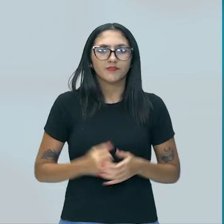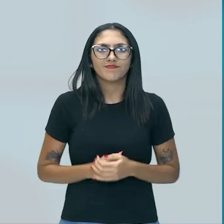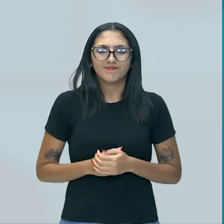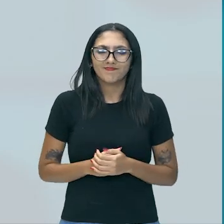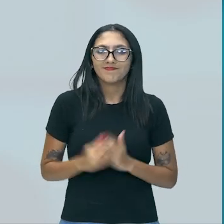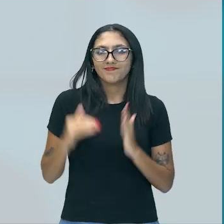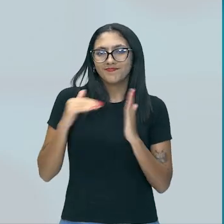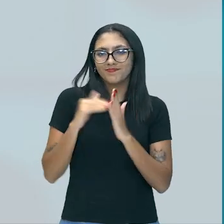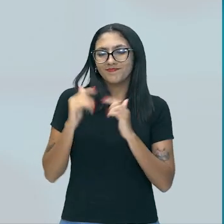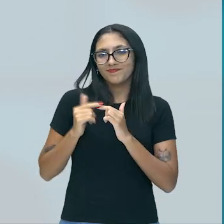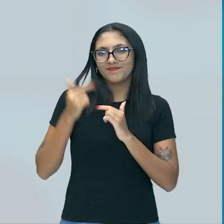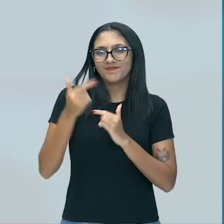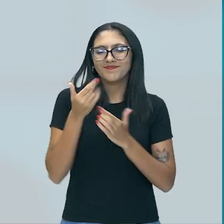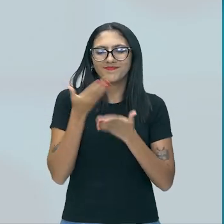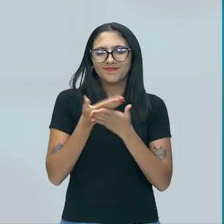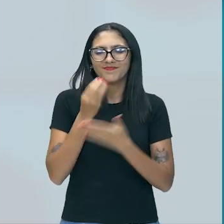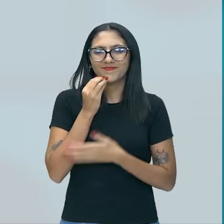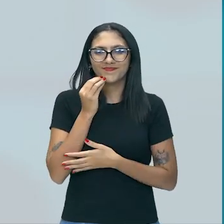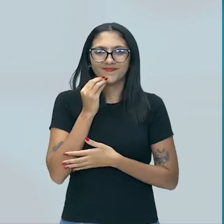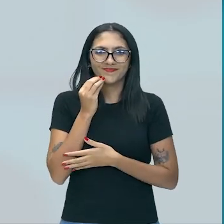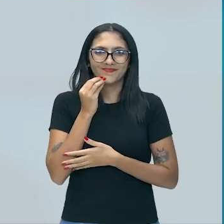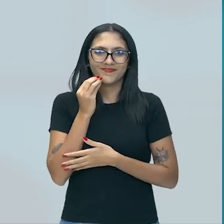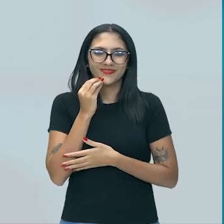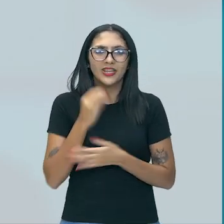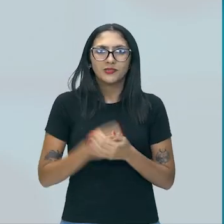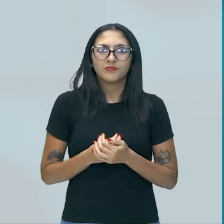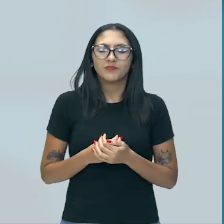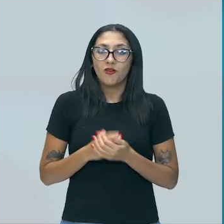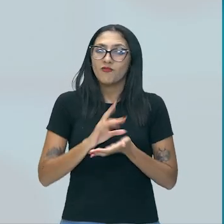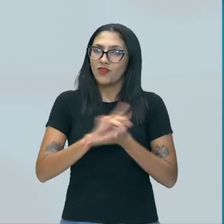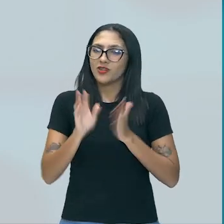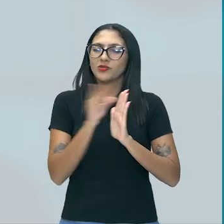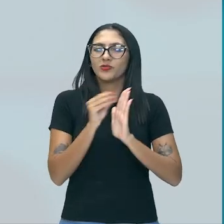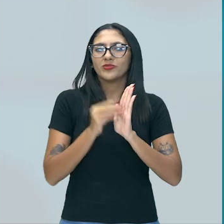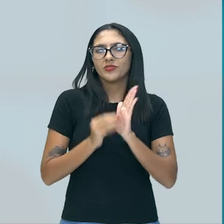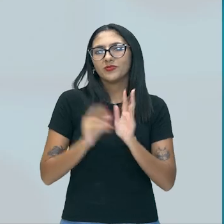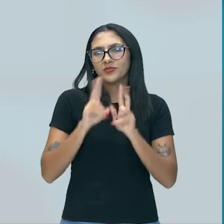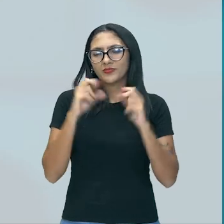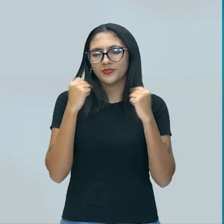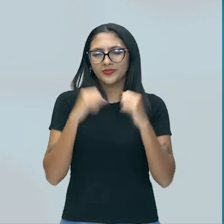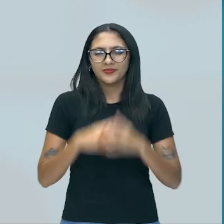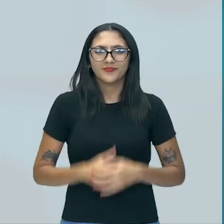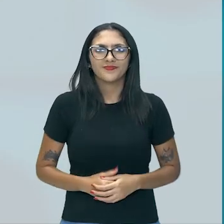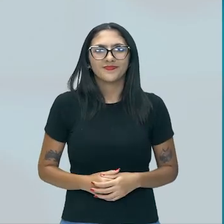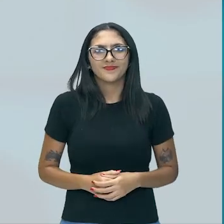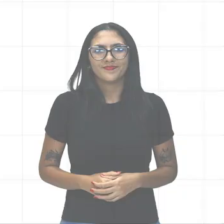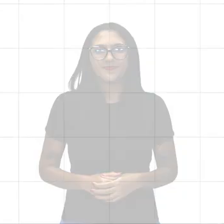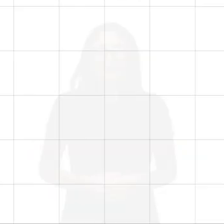uma próxima oportunidade, né, com mais conteúdos a respeito da educação física.